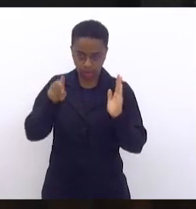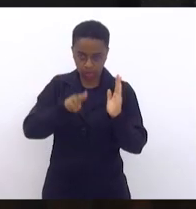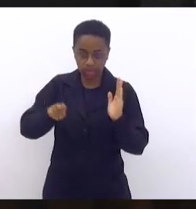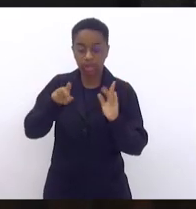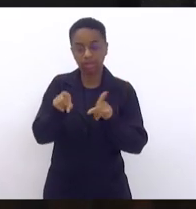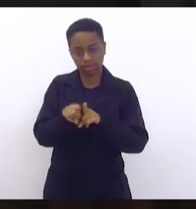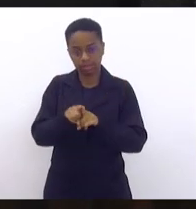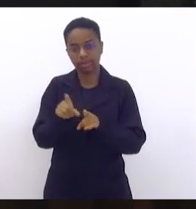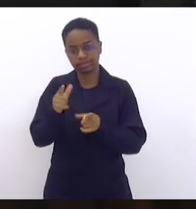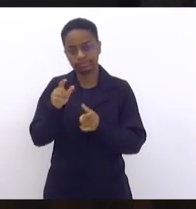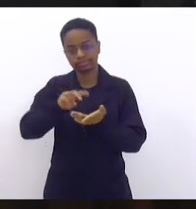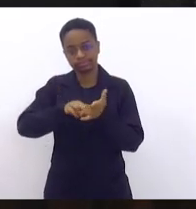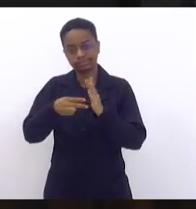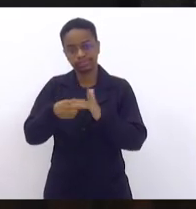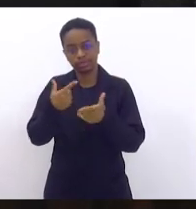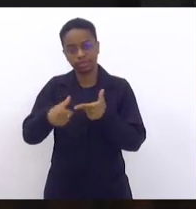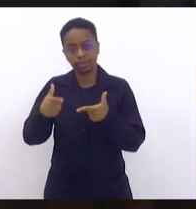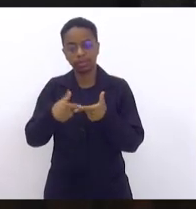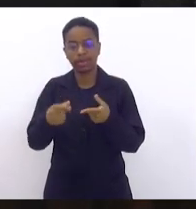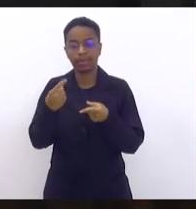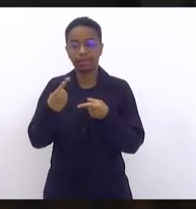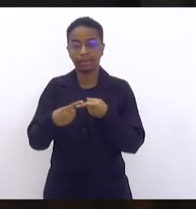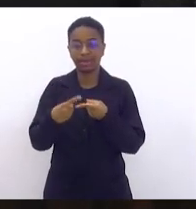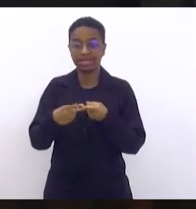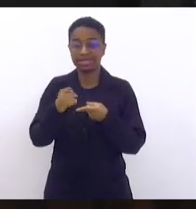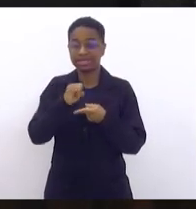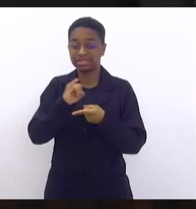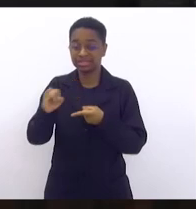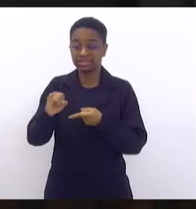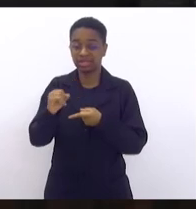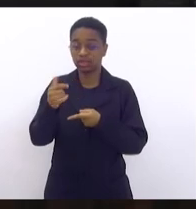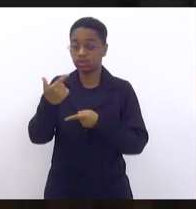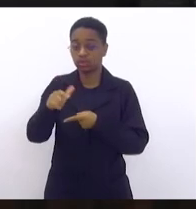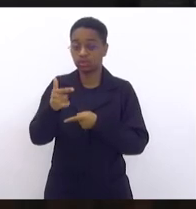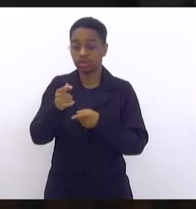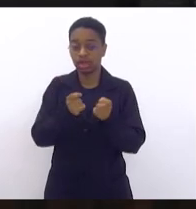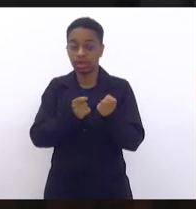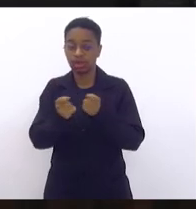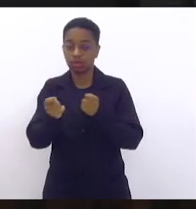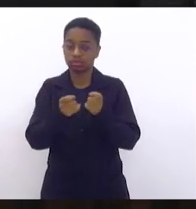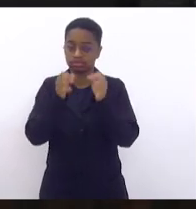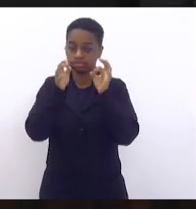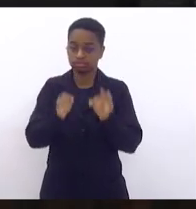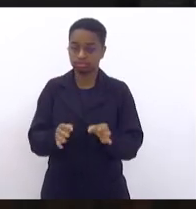os torna problemáticos quando não são adequadamente gerenciados